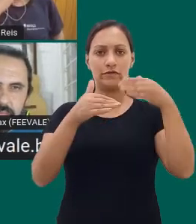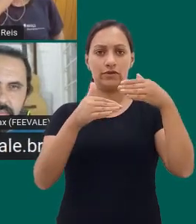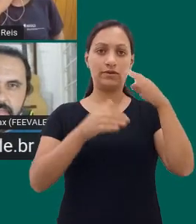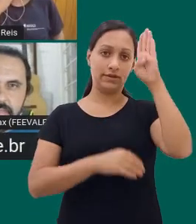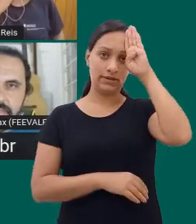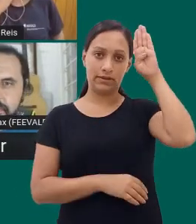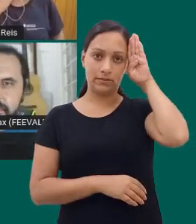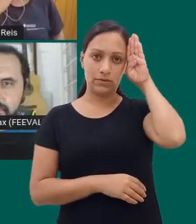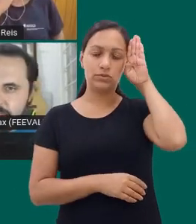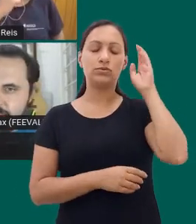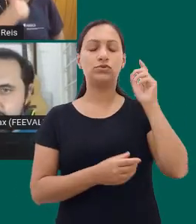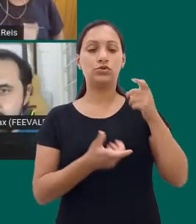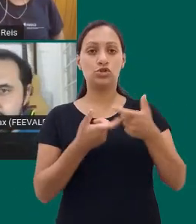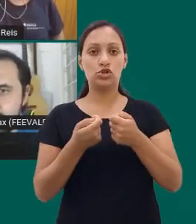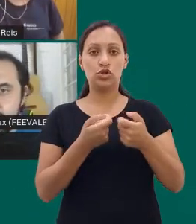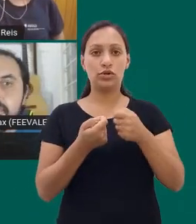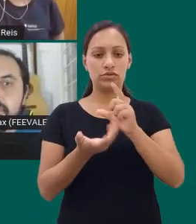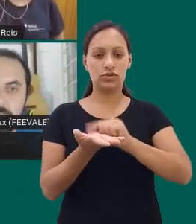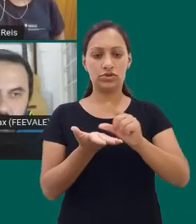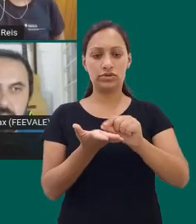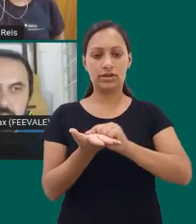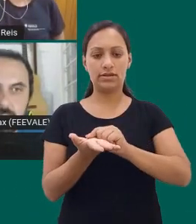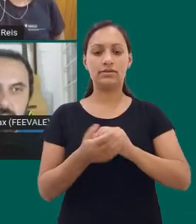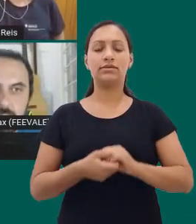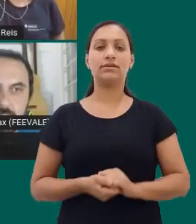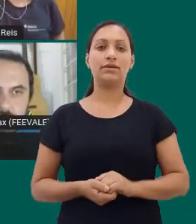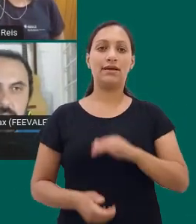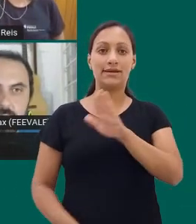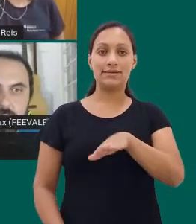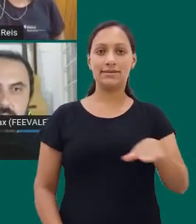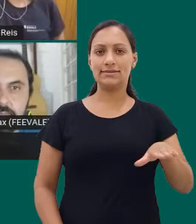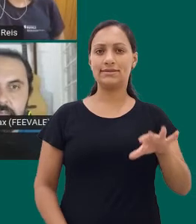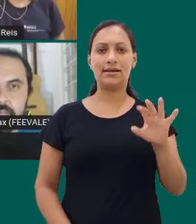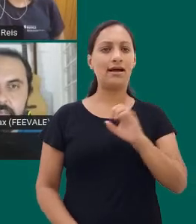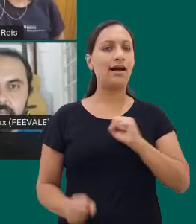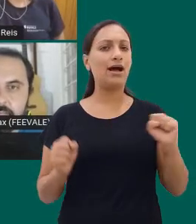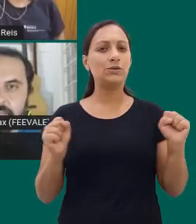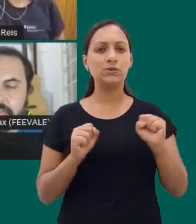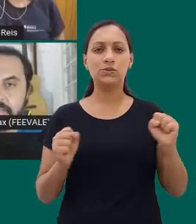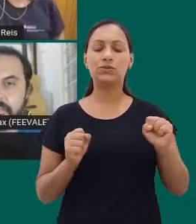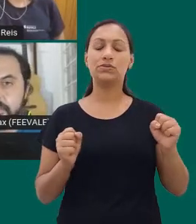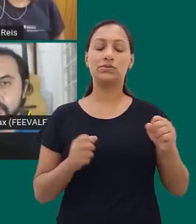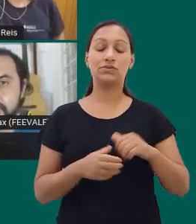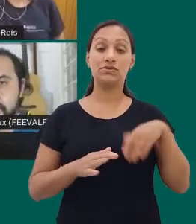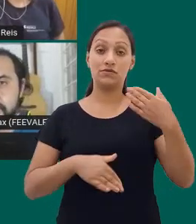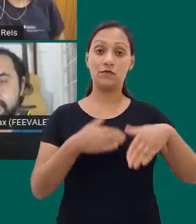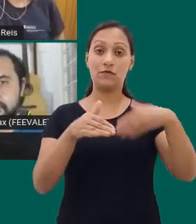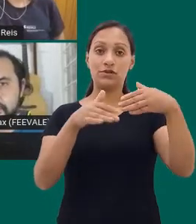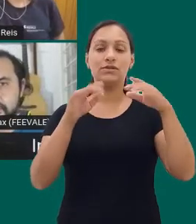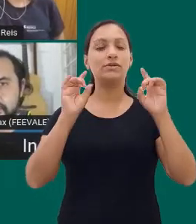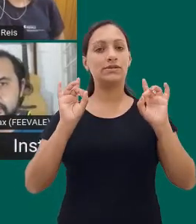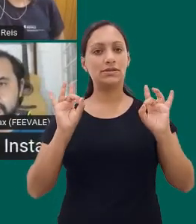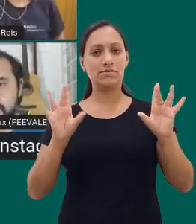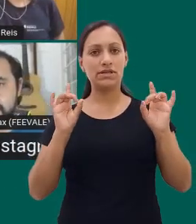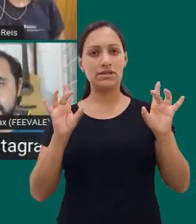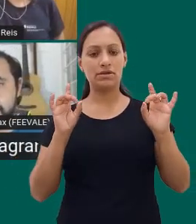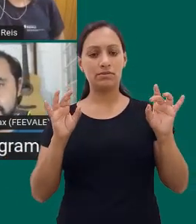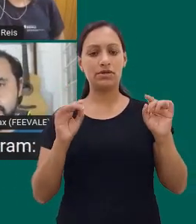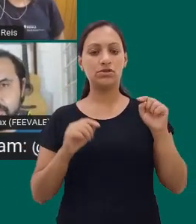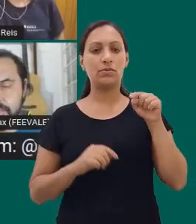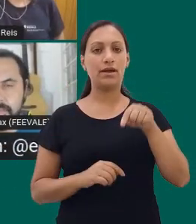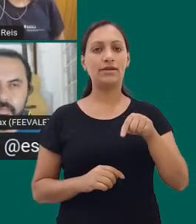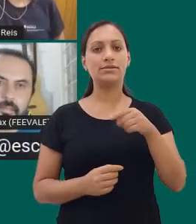dos jogos digitais, né, as crianças adoraram, então foi desenvolvido especialmente, né, para